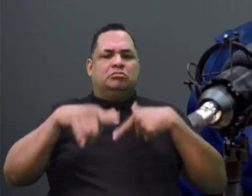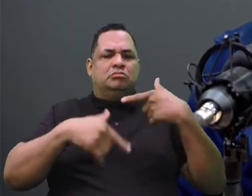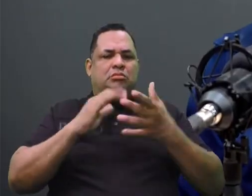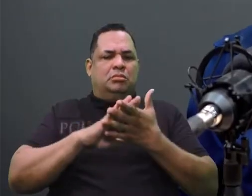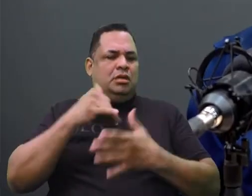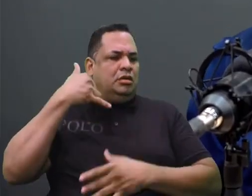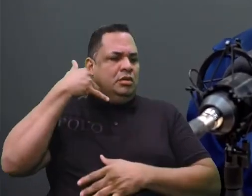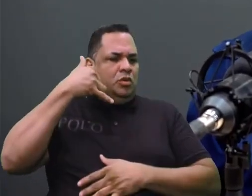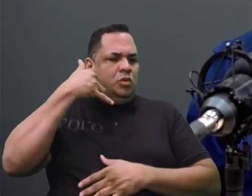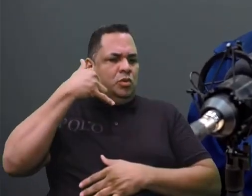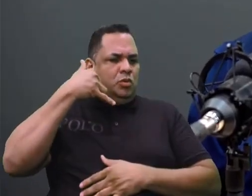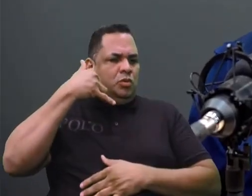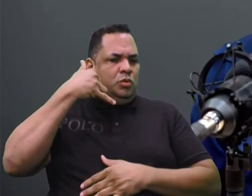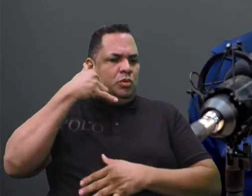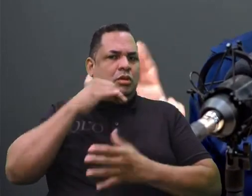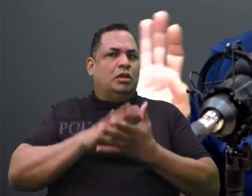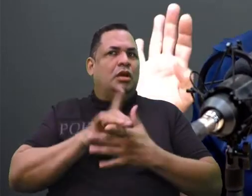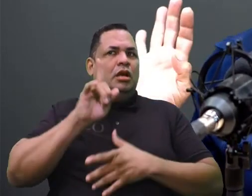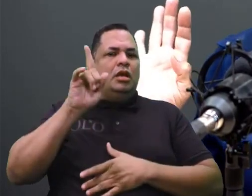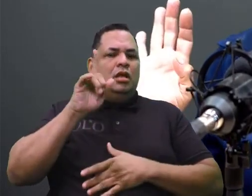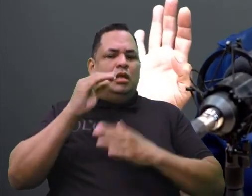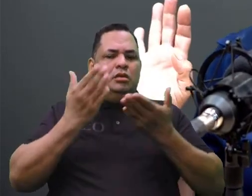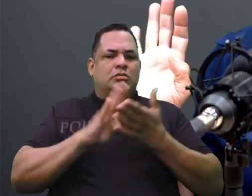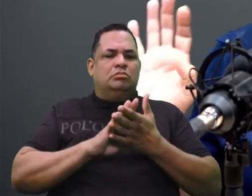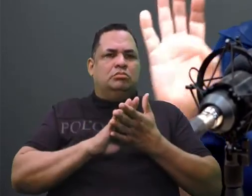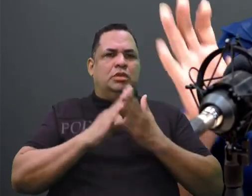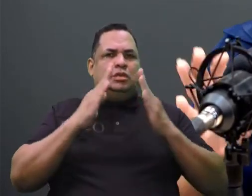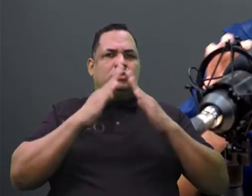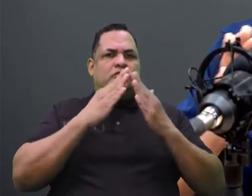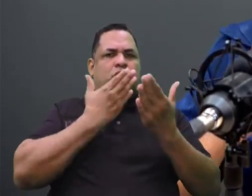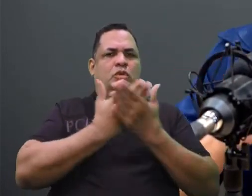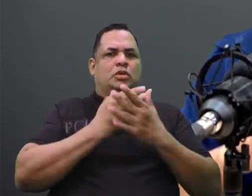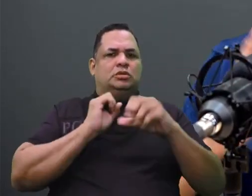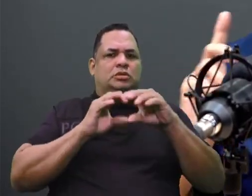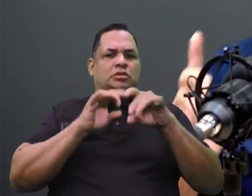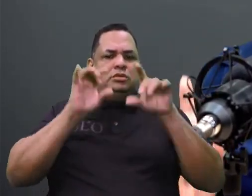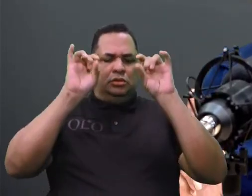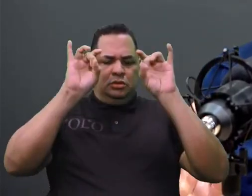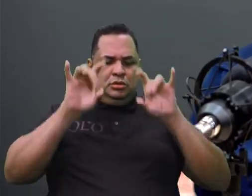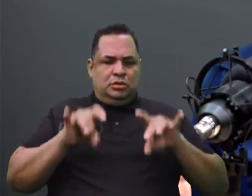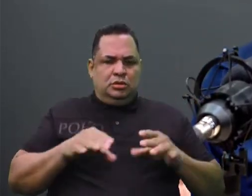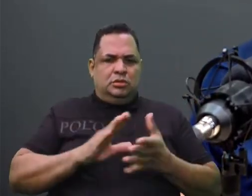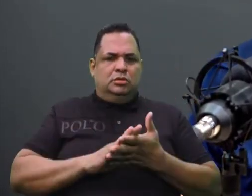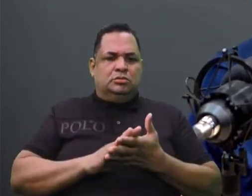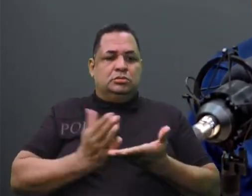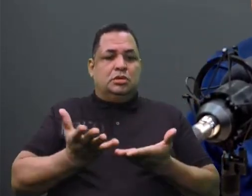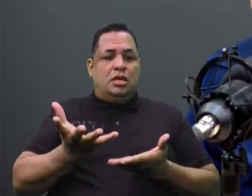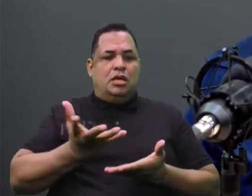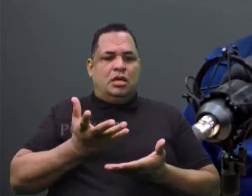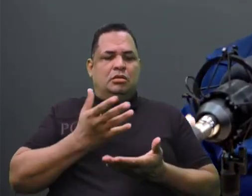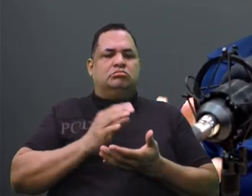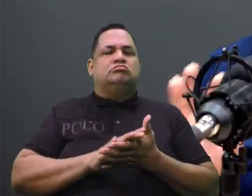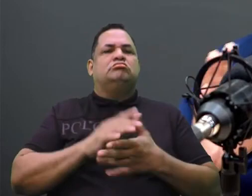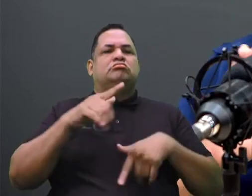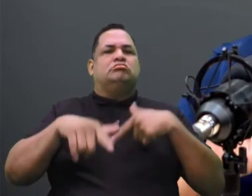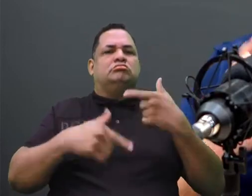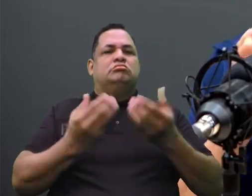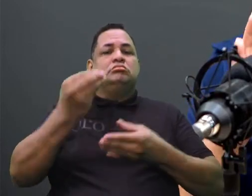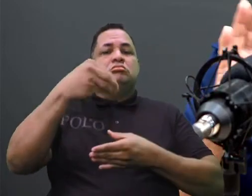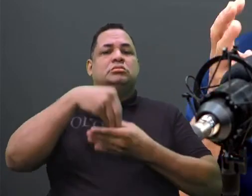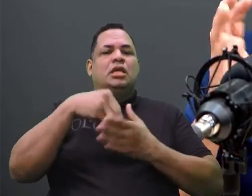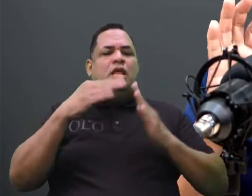chamada Centro de Ensino Especial. Fui pleitear a vaga de telefonista. Dentro dessa escola. Mas